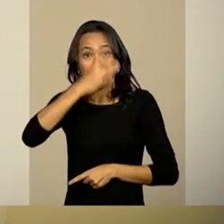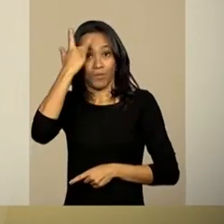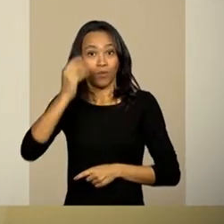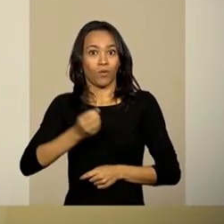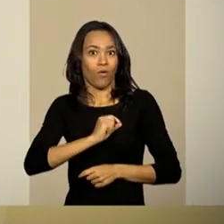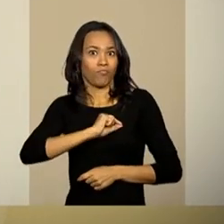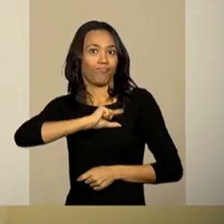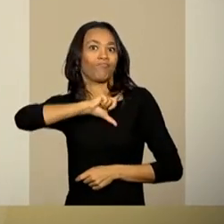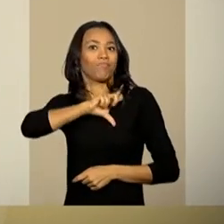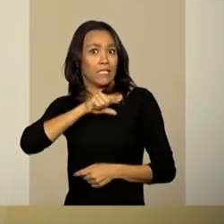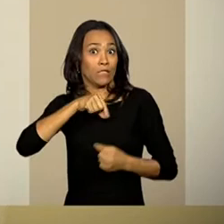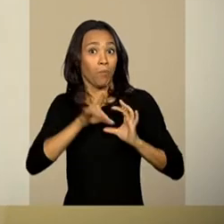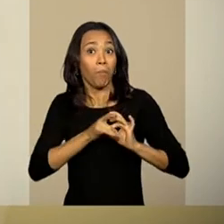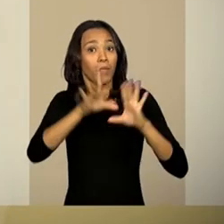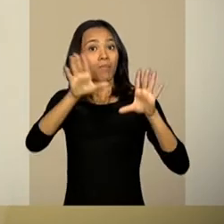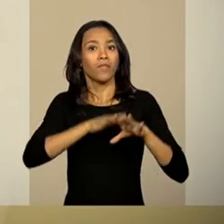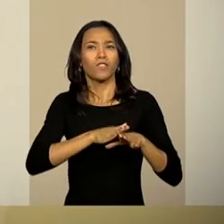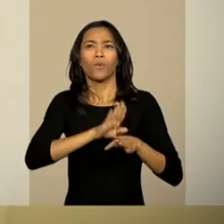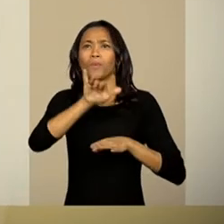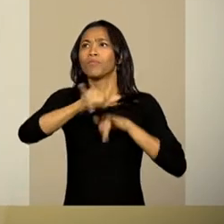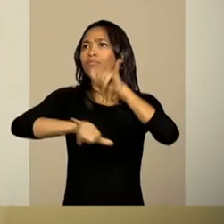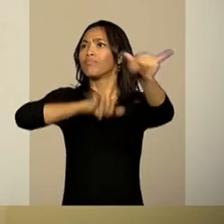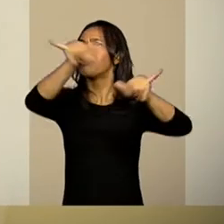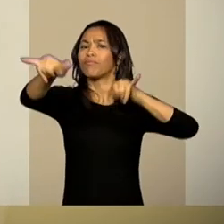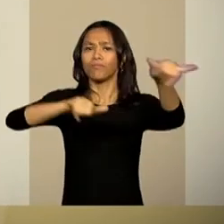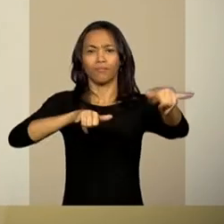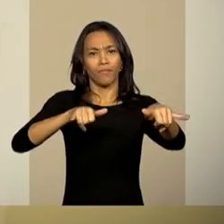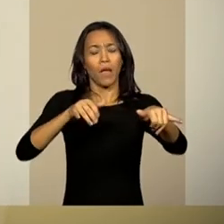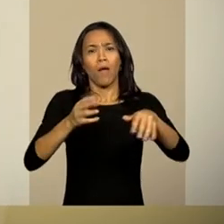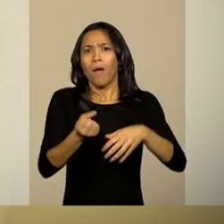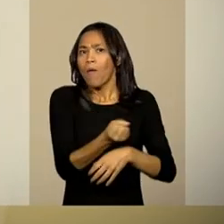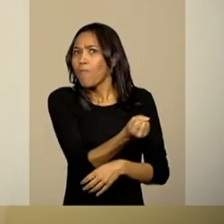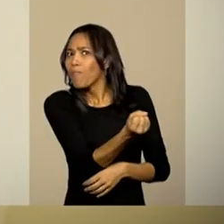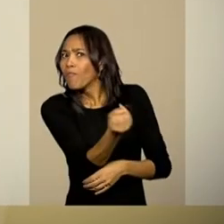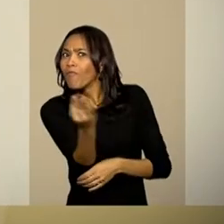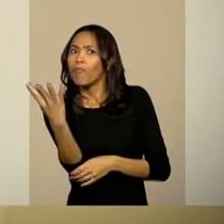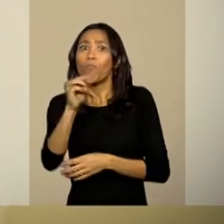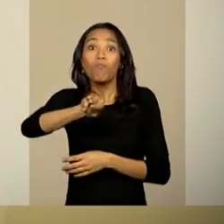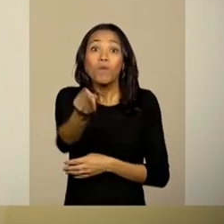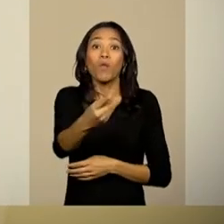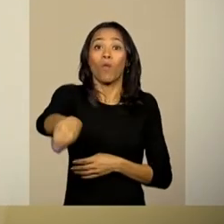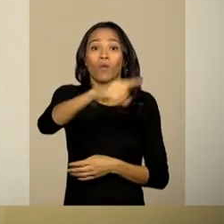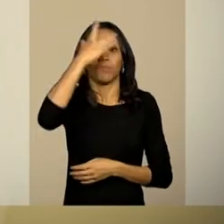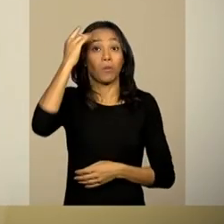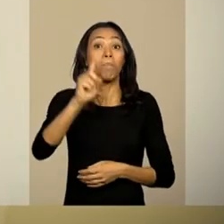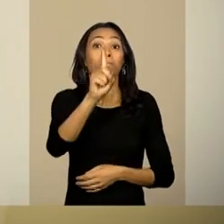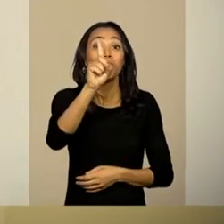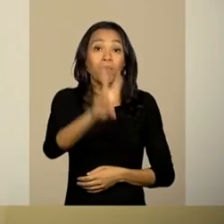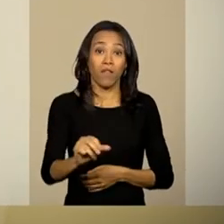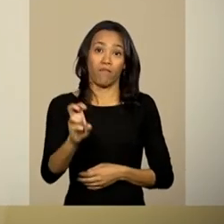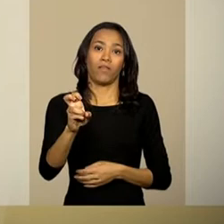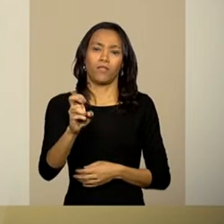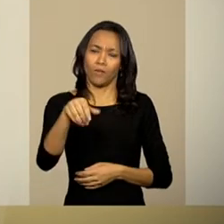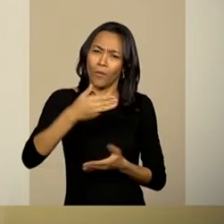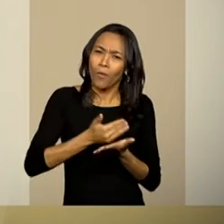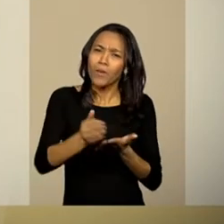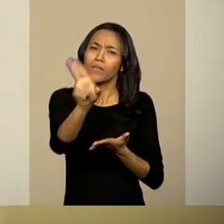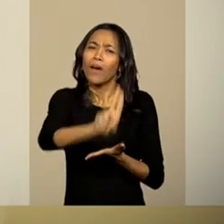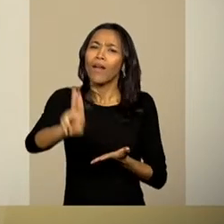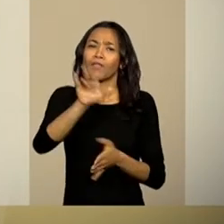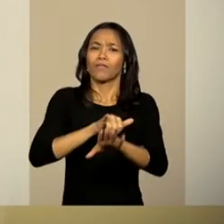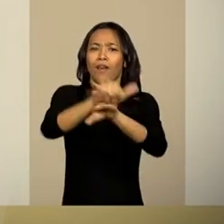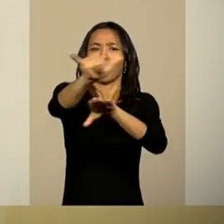e isso lhes permite viajar de avião. Muitos milhões de brasileiros, pela primeira vez, passaram a usar o avião como meio